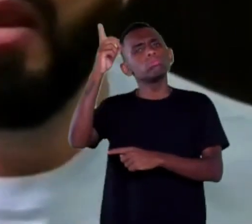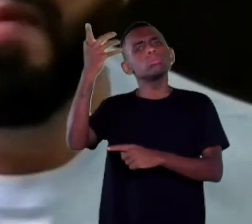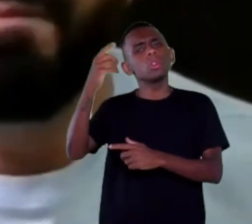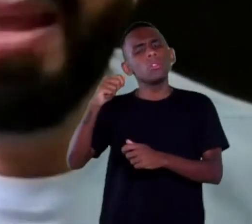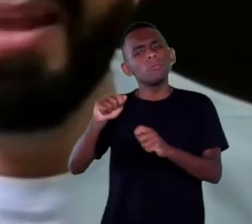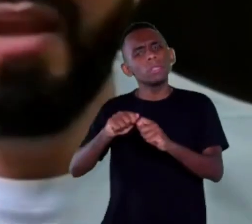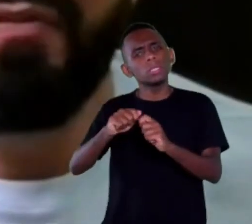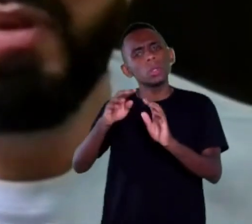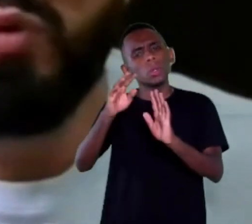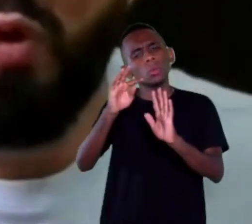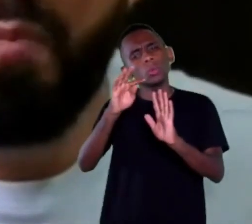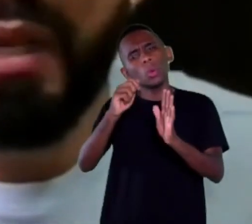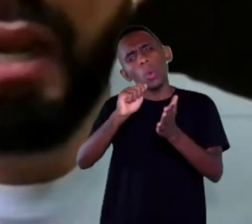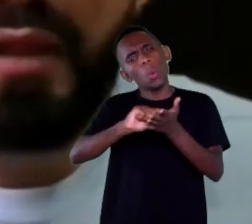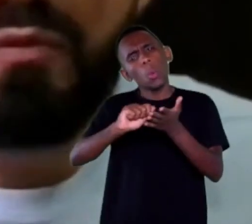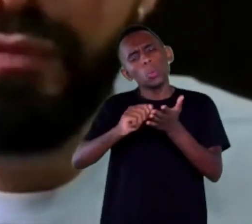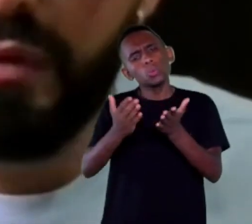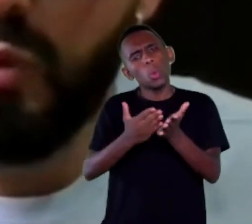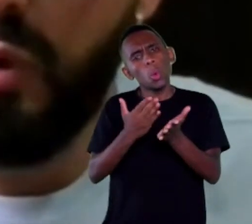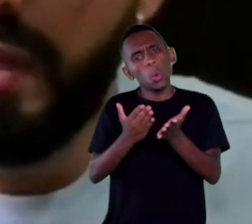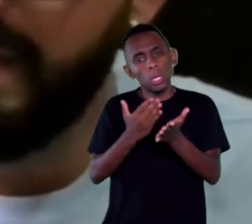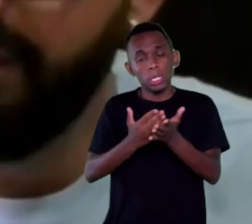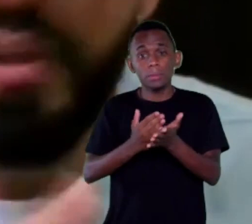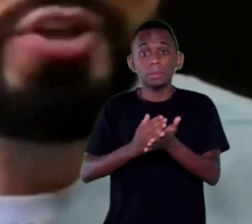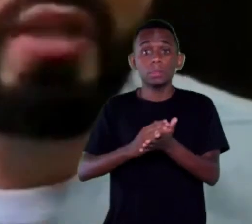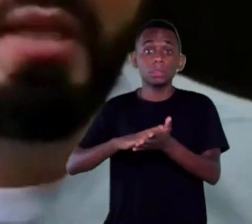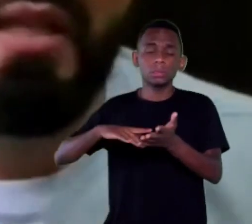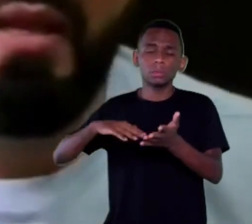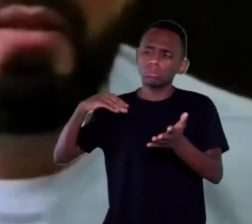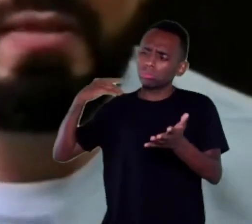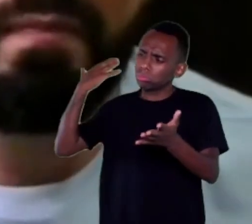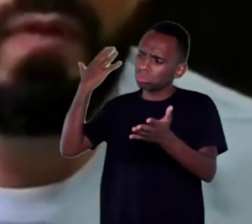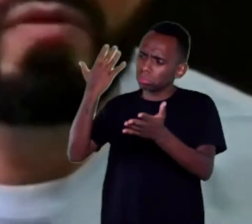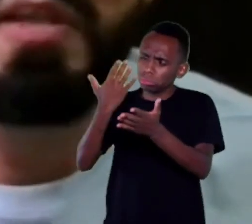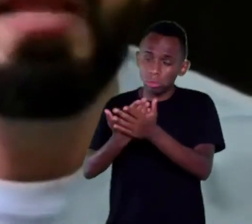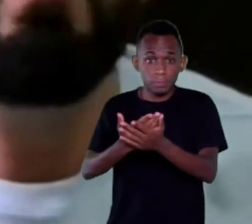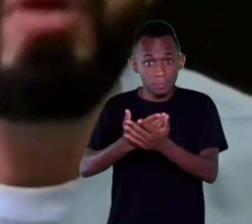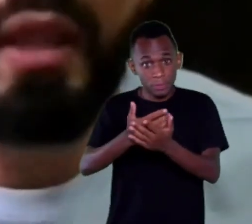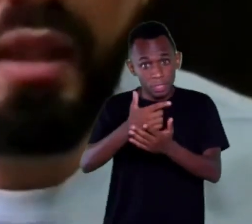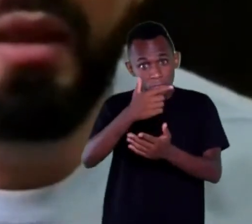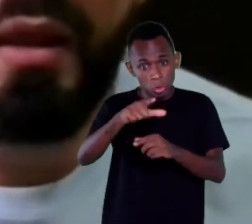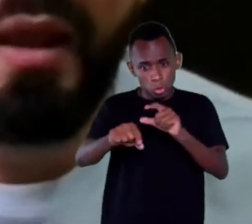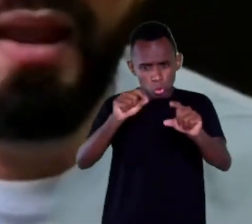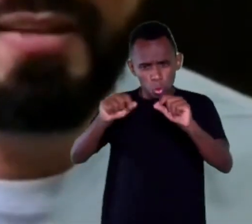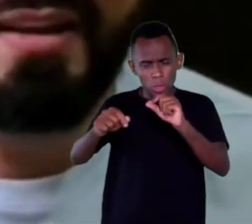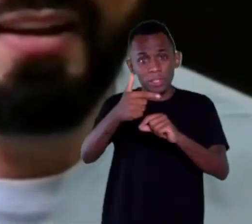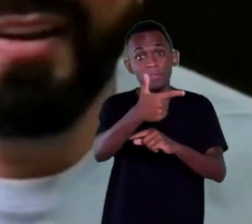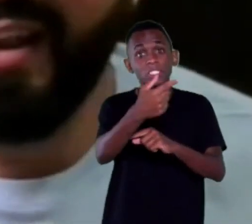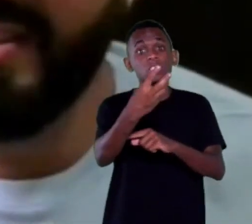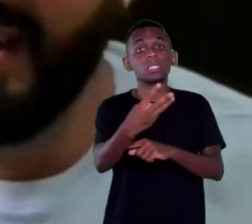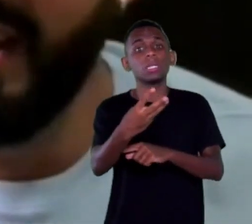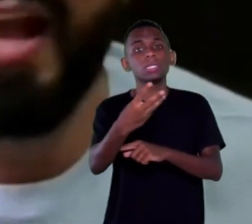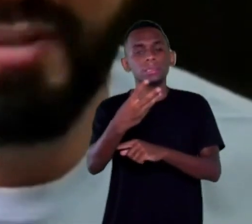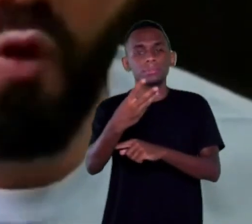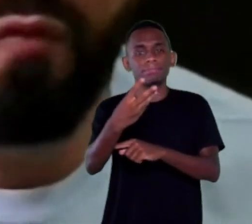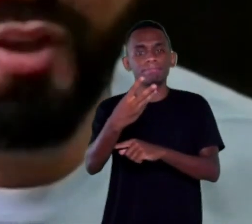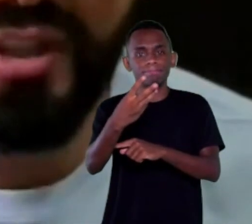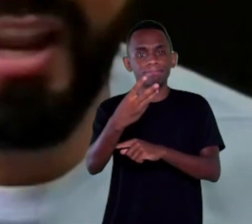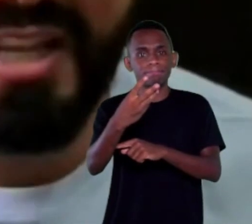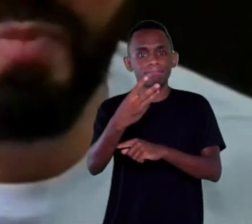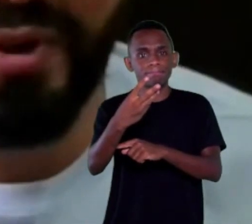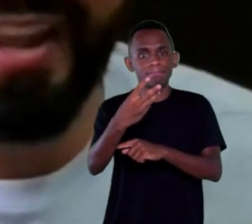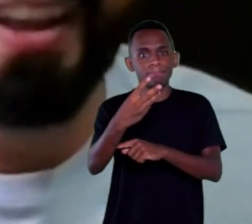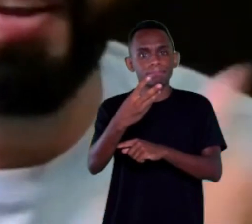nada. Peguei, fiz um compilado, escolhi 23 lendas. Eu não sei nem por que essa ligação